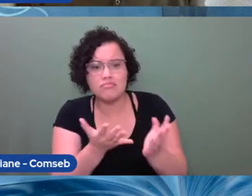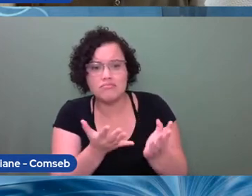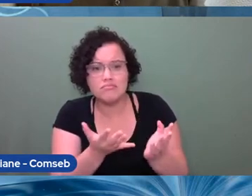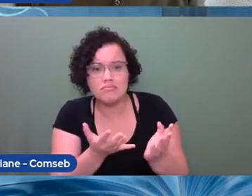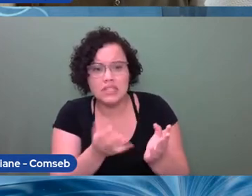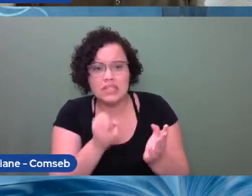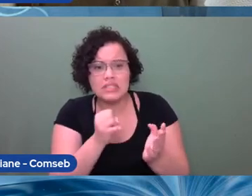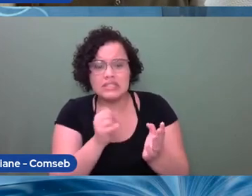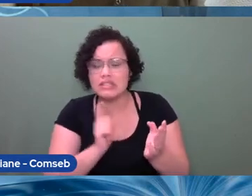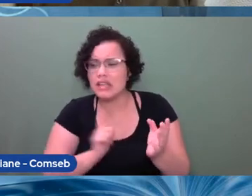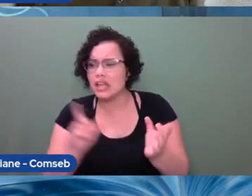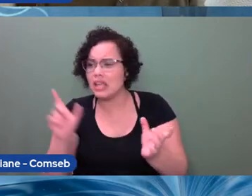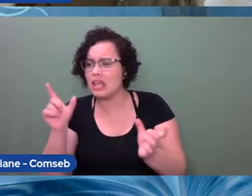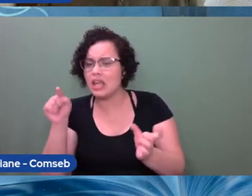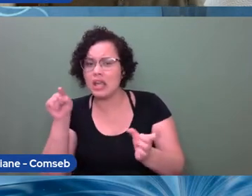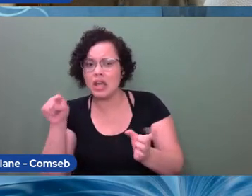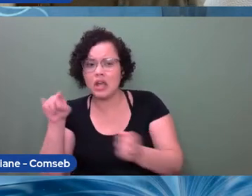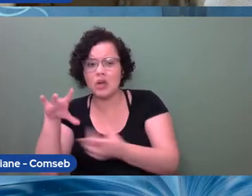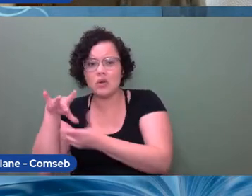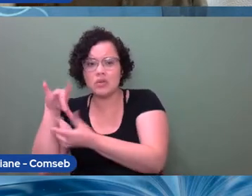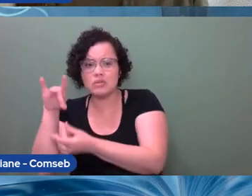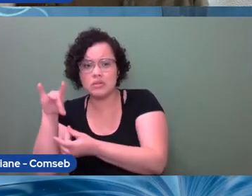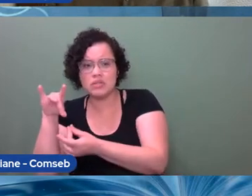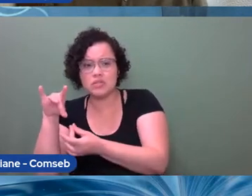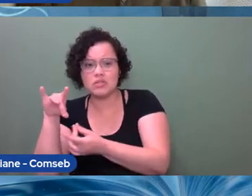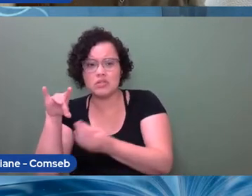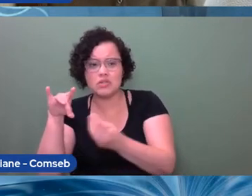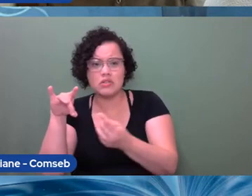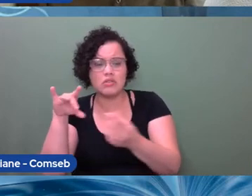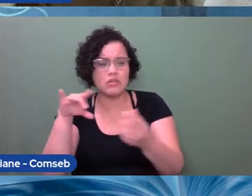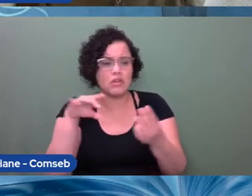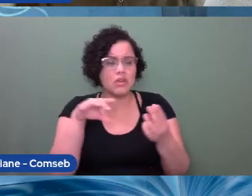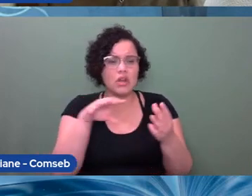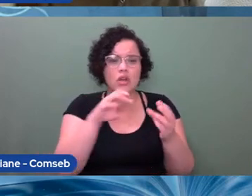essa interação, digamos assim, com a Trindade Universal.